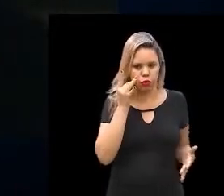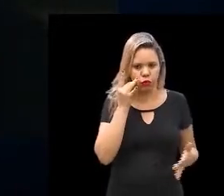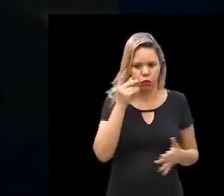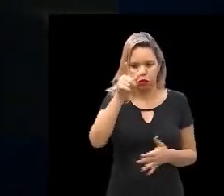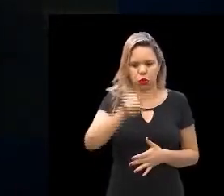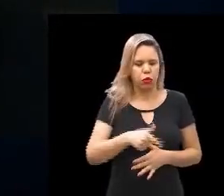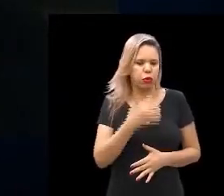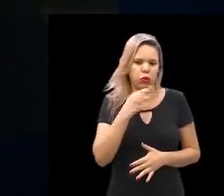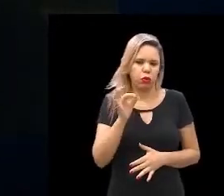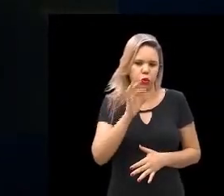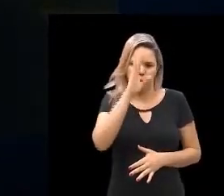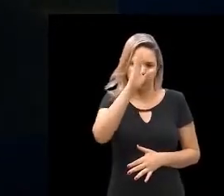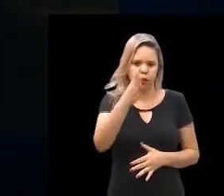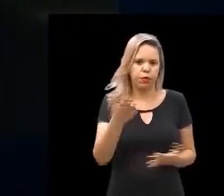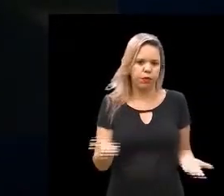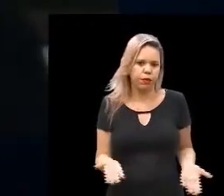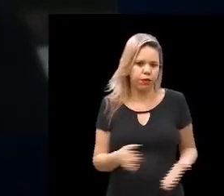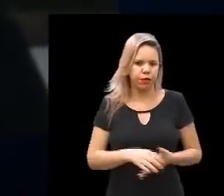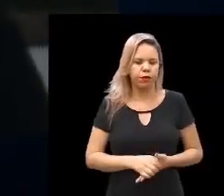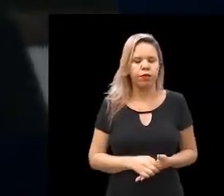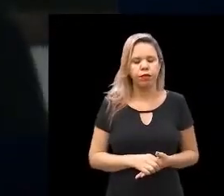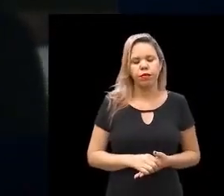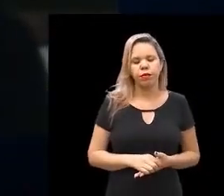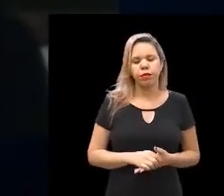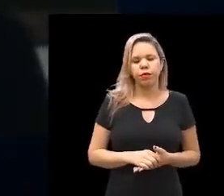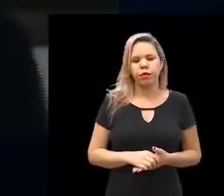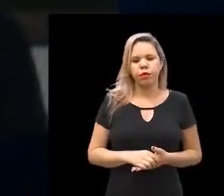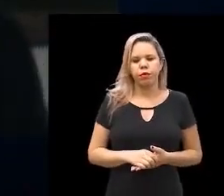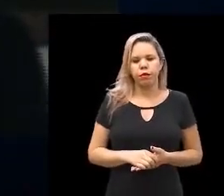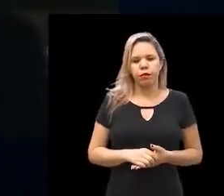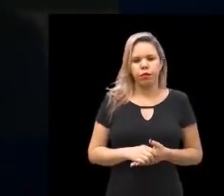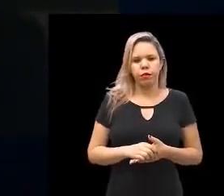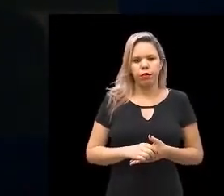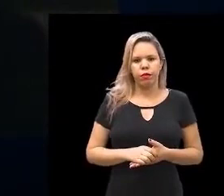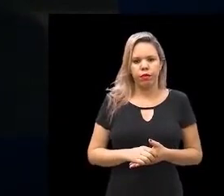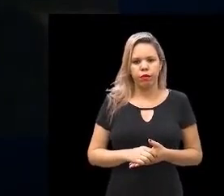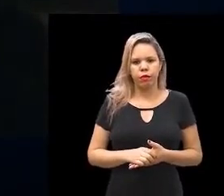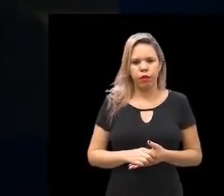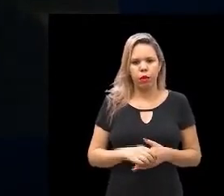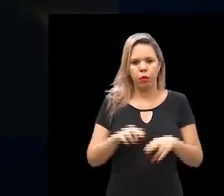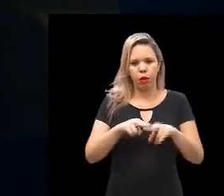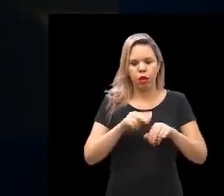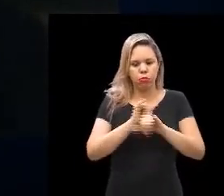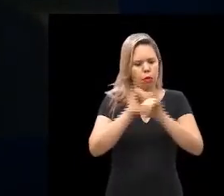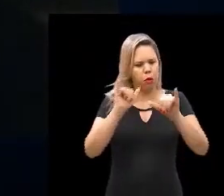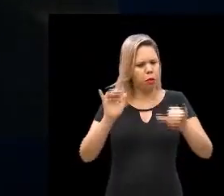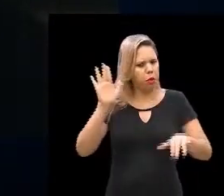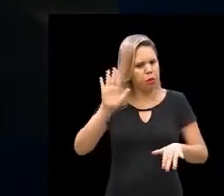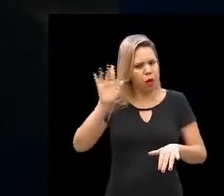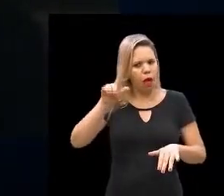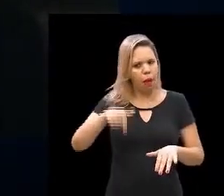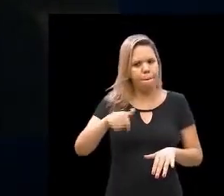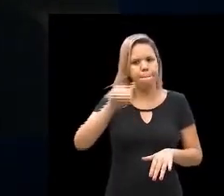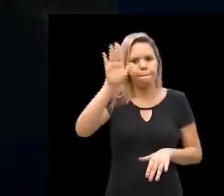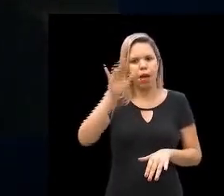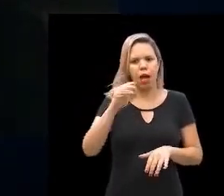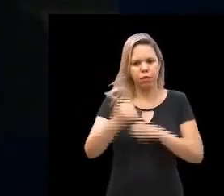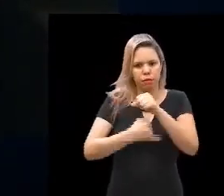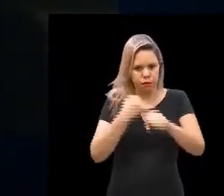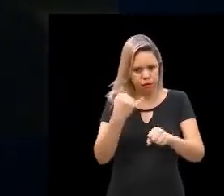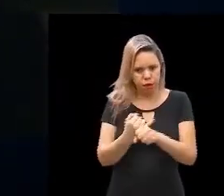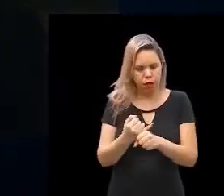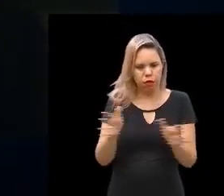com desconhecidos, principalmente. Então, o fato da campanha ser muito mais eletrônica